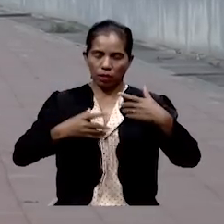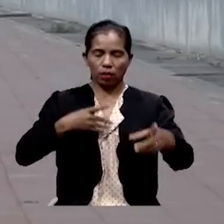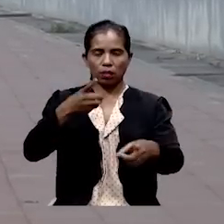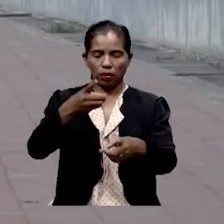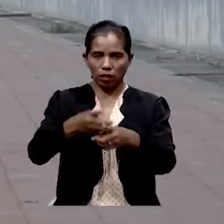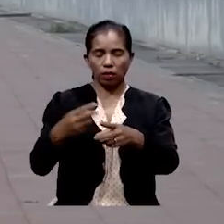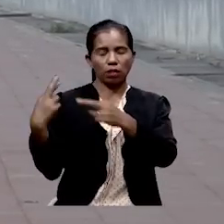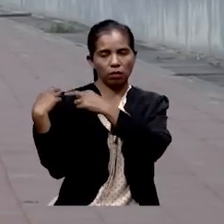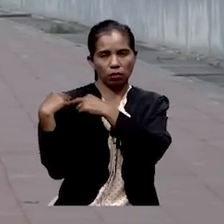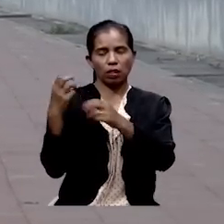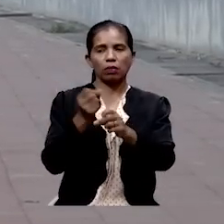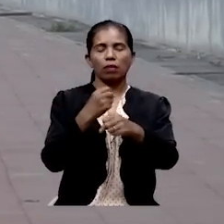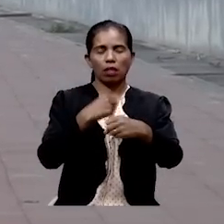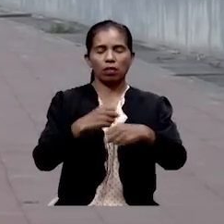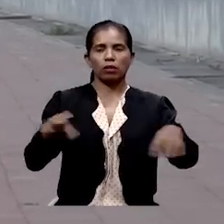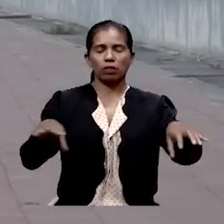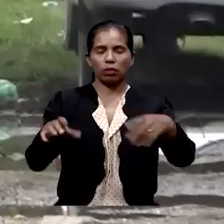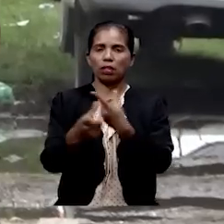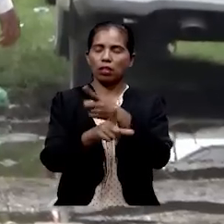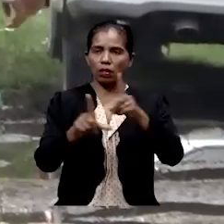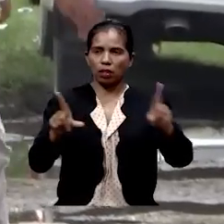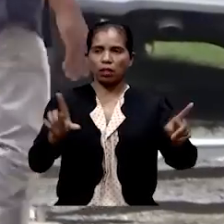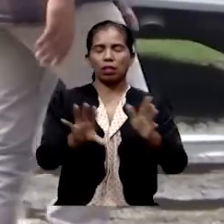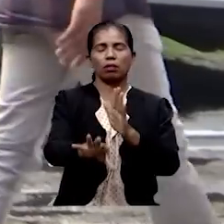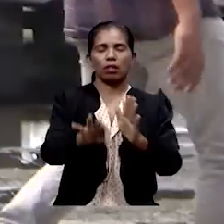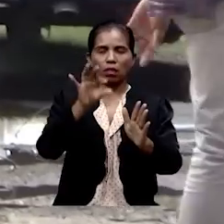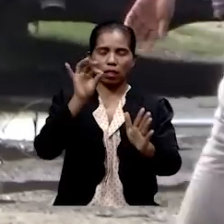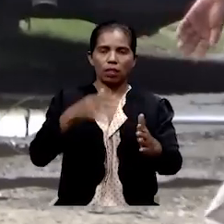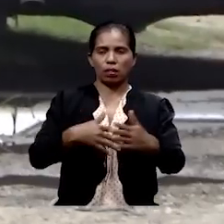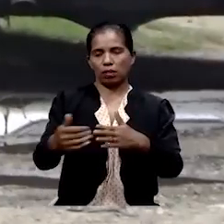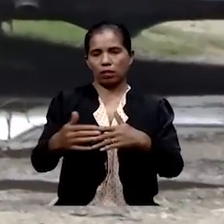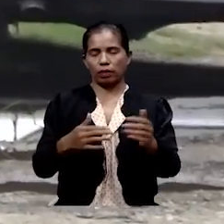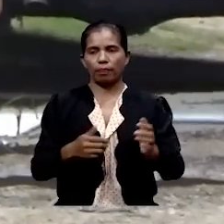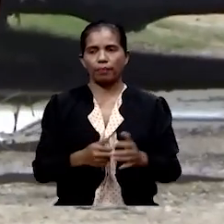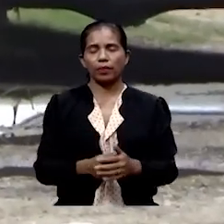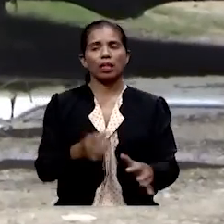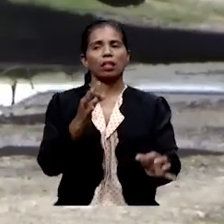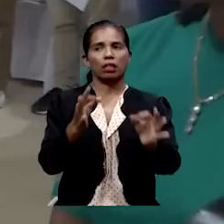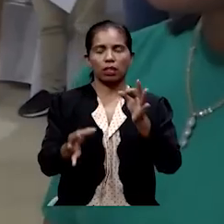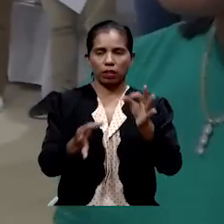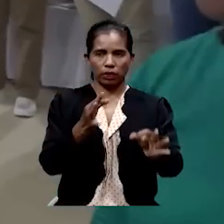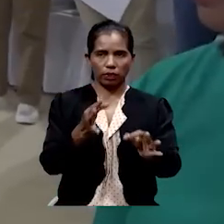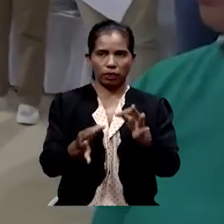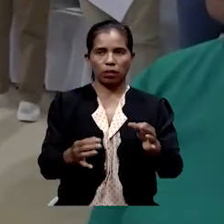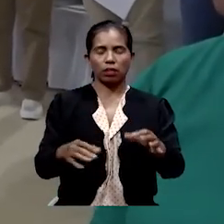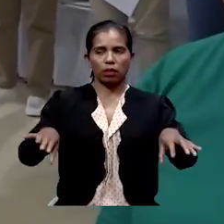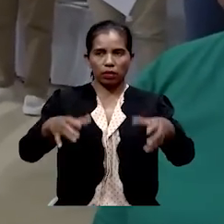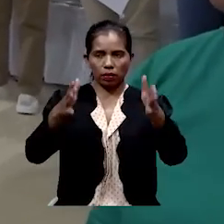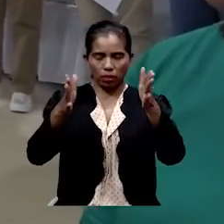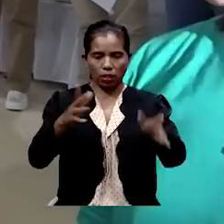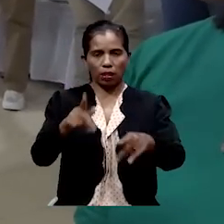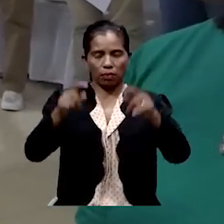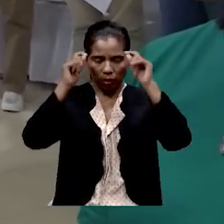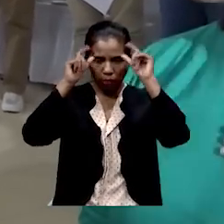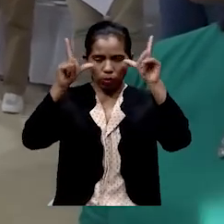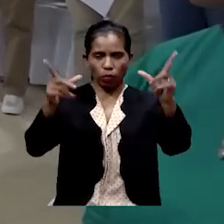dever ato alo serviço no livre ato hilinha profissão. Mas que durante ne, trabalhador timoruan